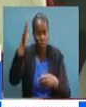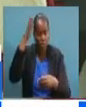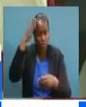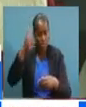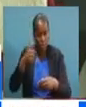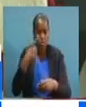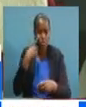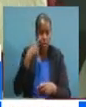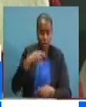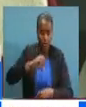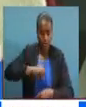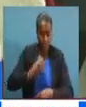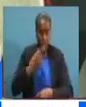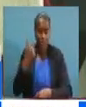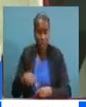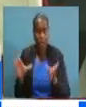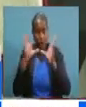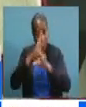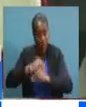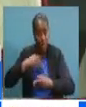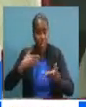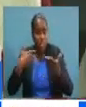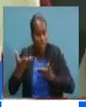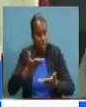conhecimentos, para que haja mais intercâmbio